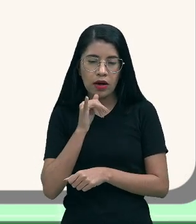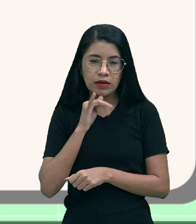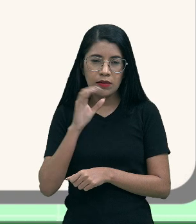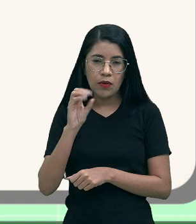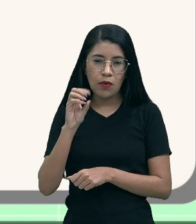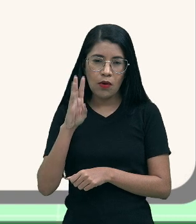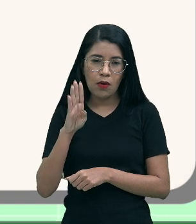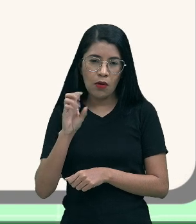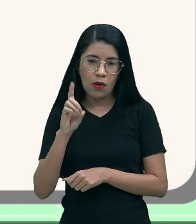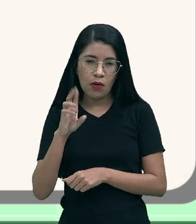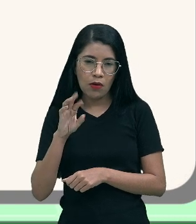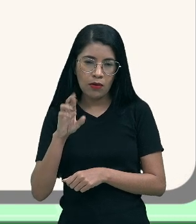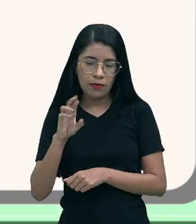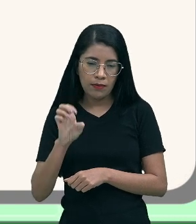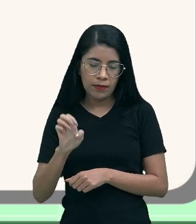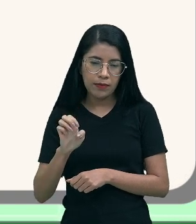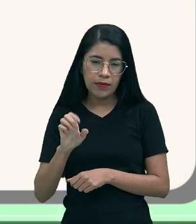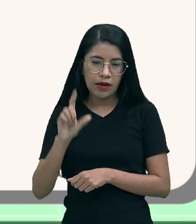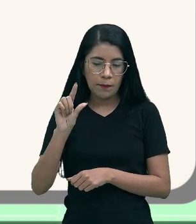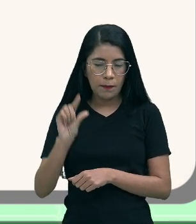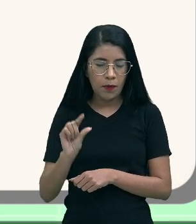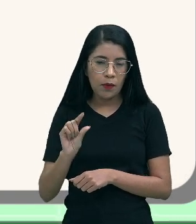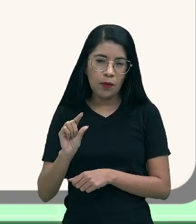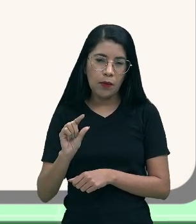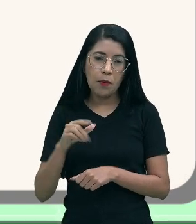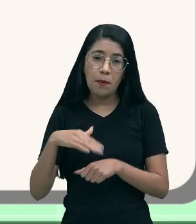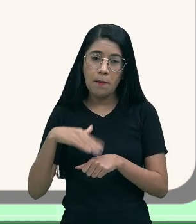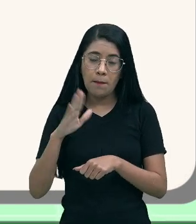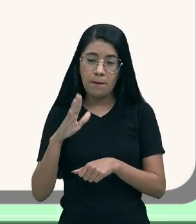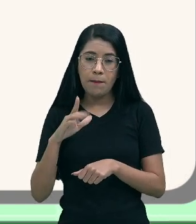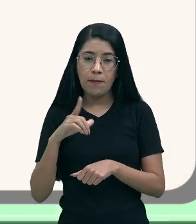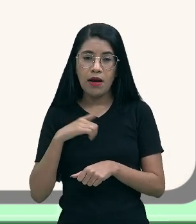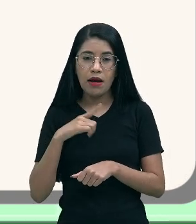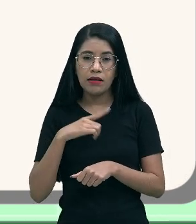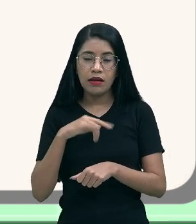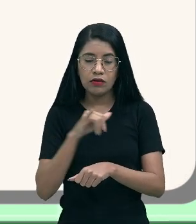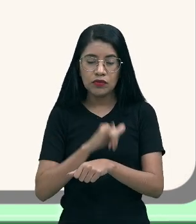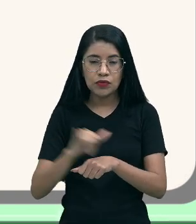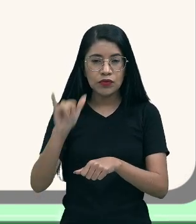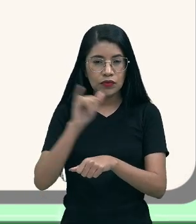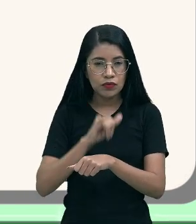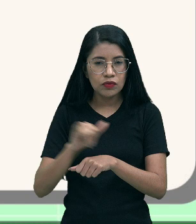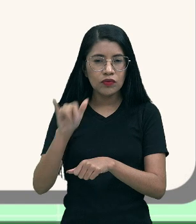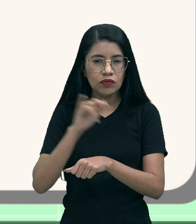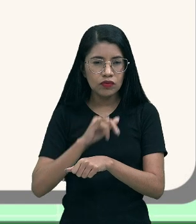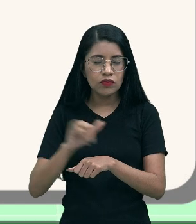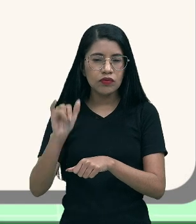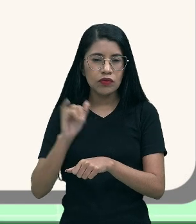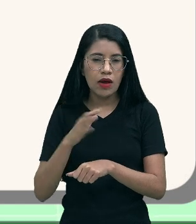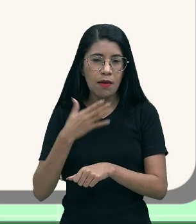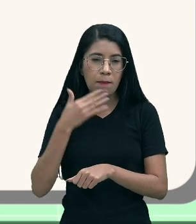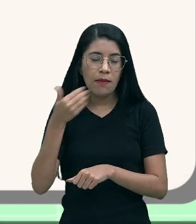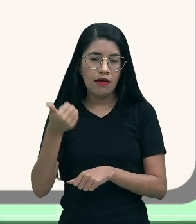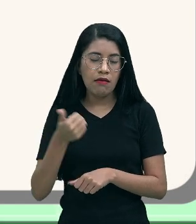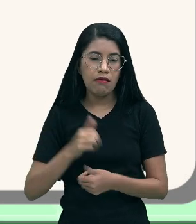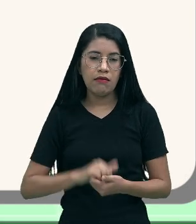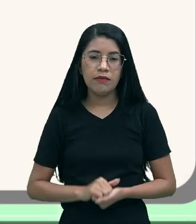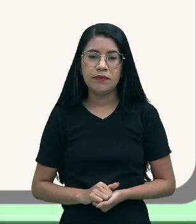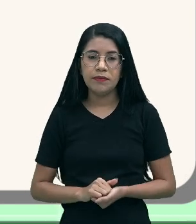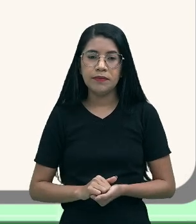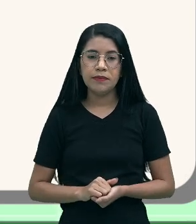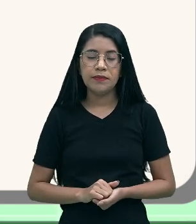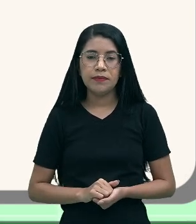tem uma resistividade muito baixa, mais ele vai conduzir a eletricidade, melhor condutor ele vai ser. Tá certo?